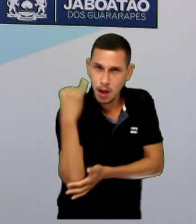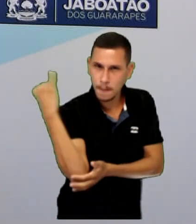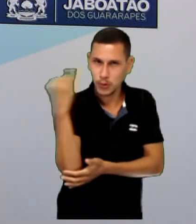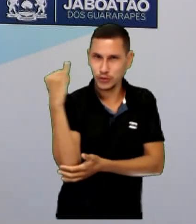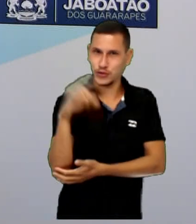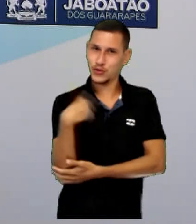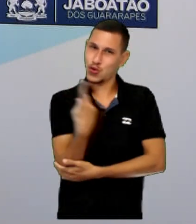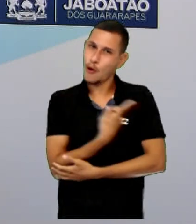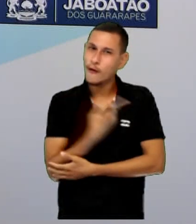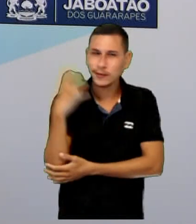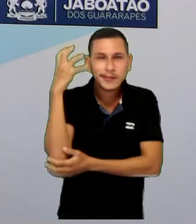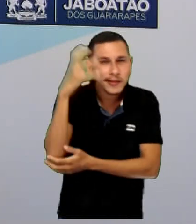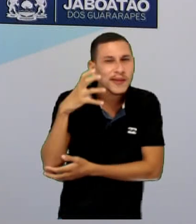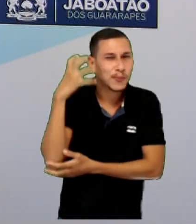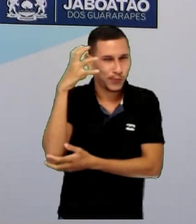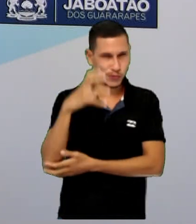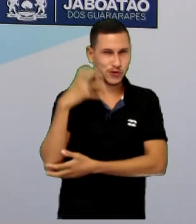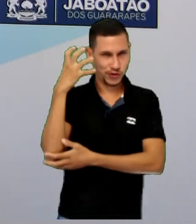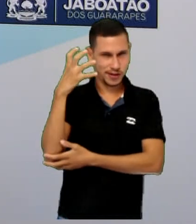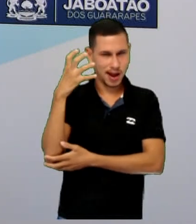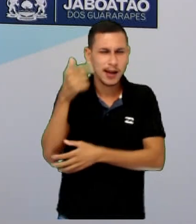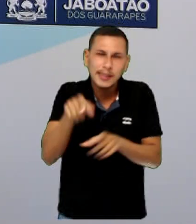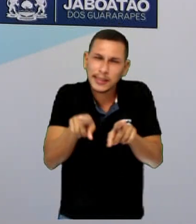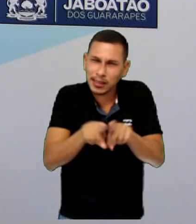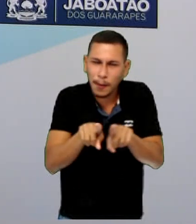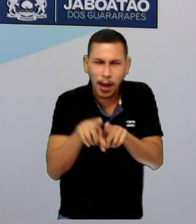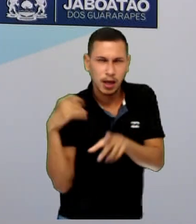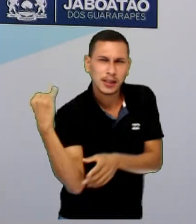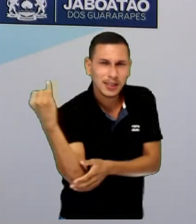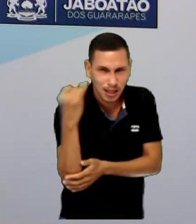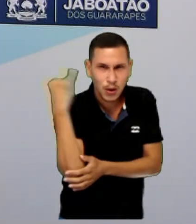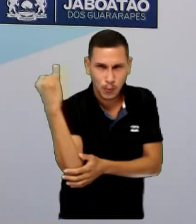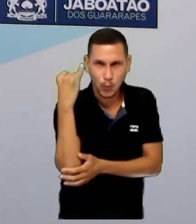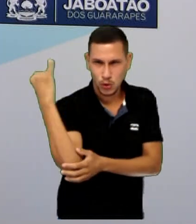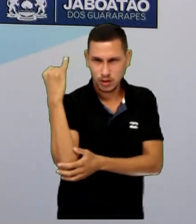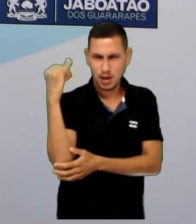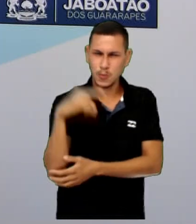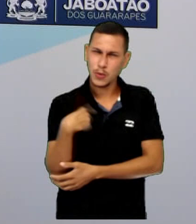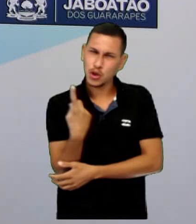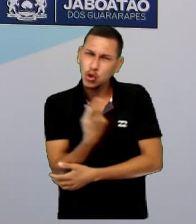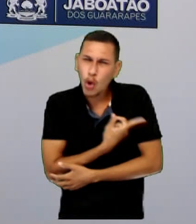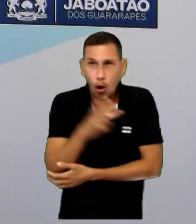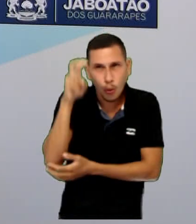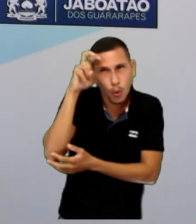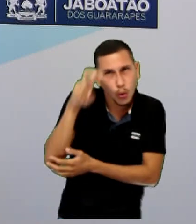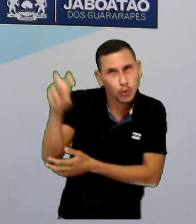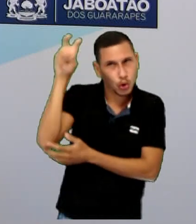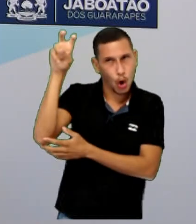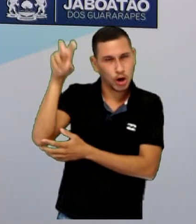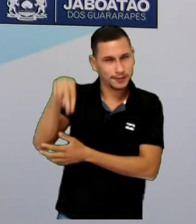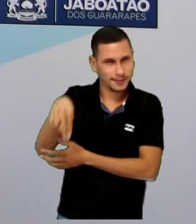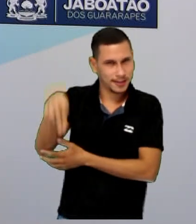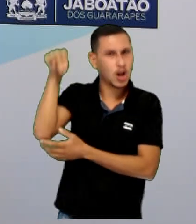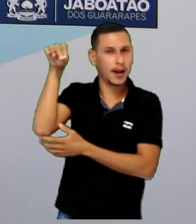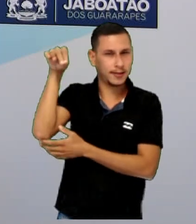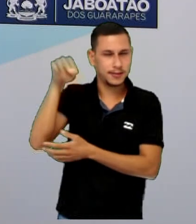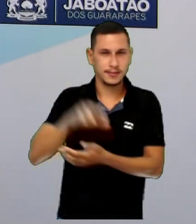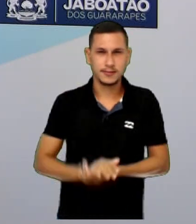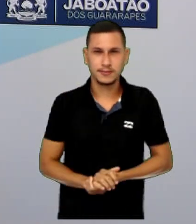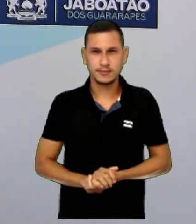para a nossa música e Jackson do Pandeiro é muito importante para a nossa cultura nordestina. E